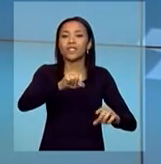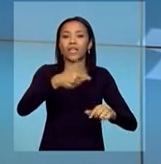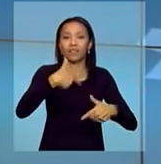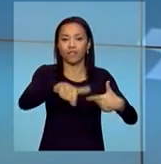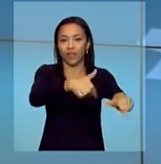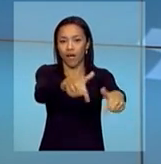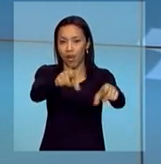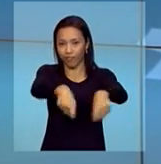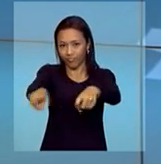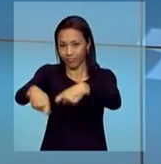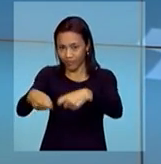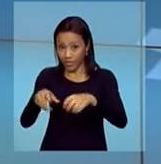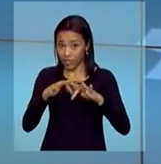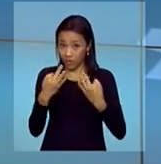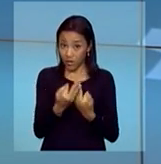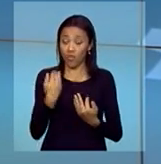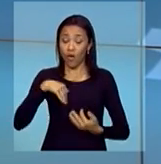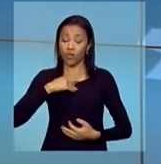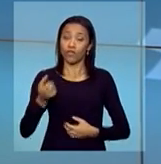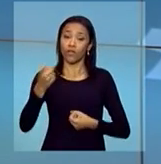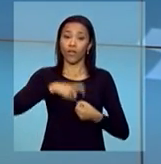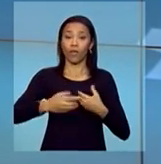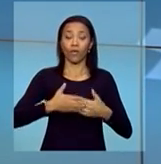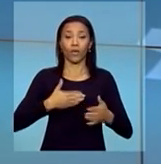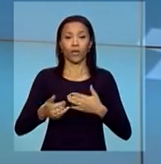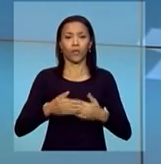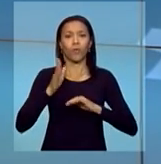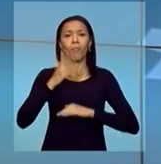agricultores familiares. E nós podemos voltar a qualquer